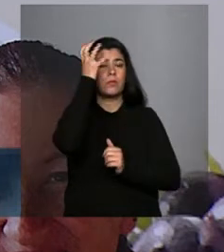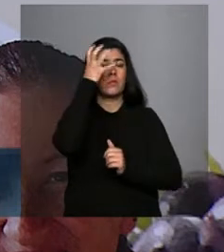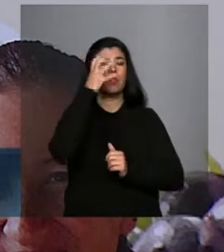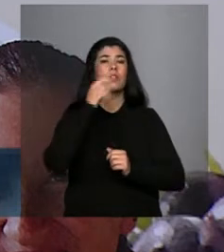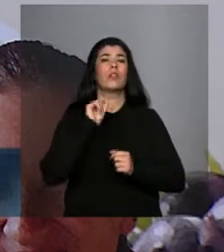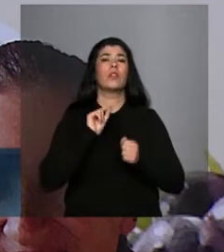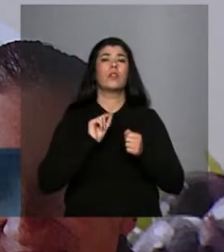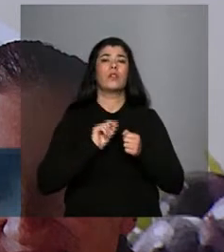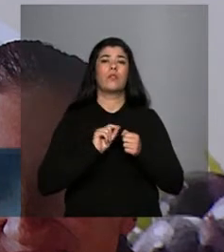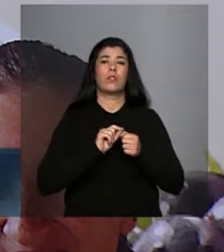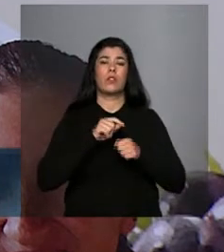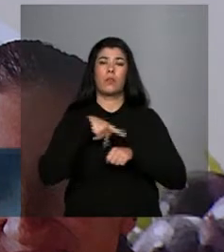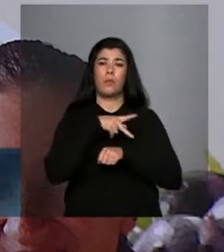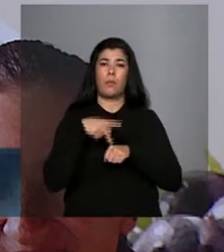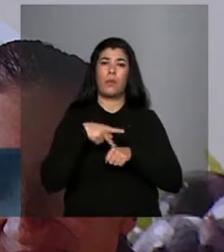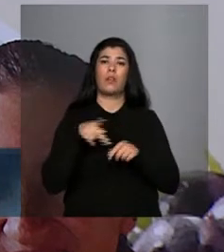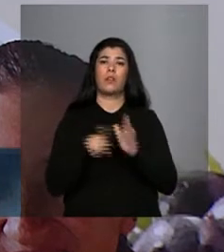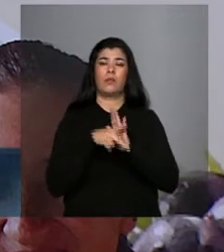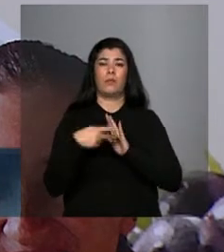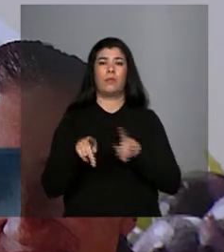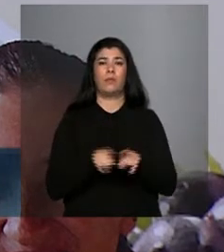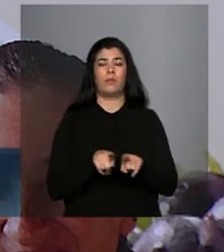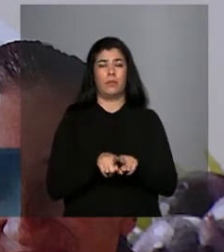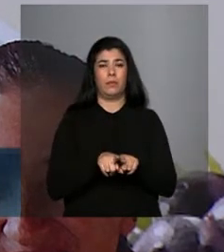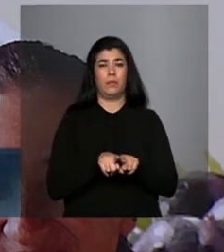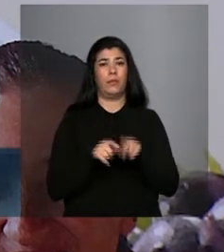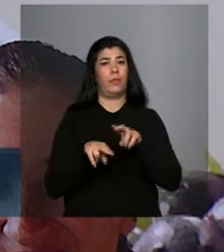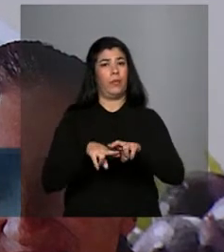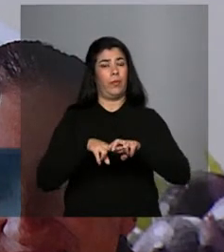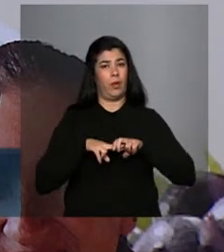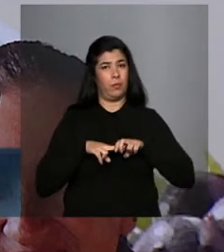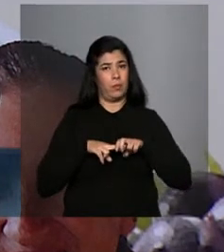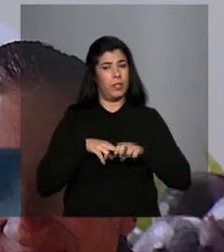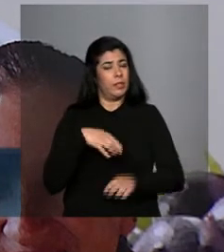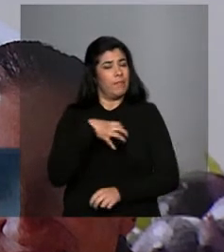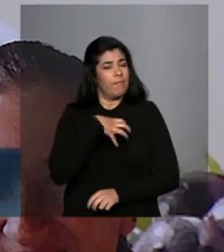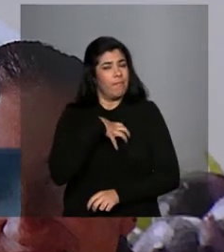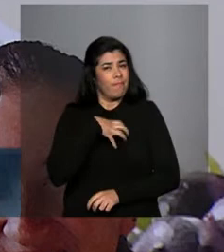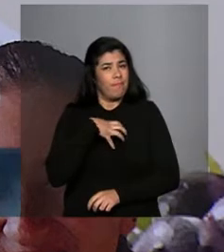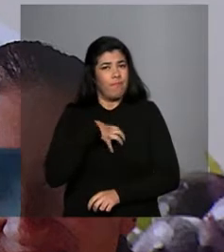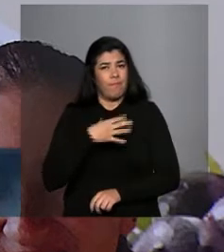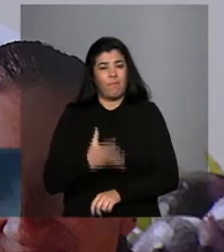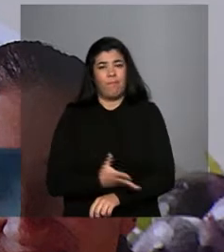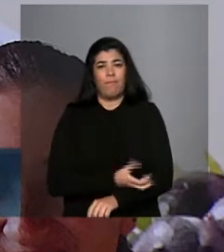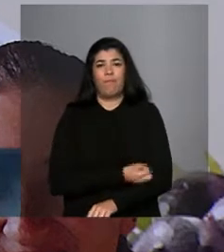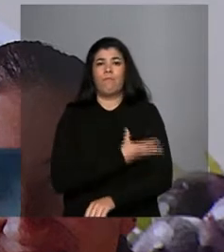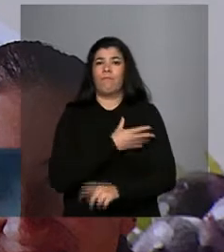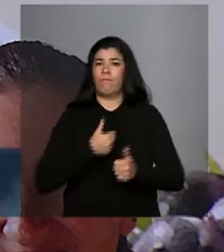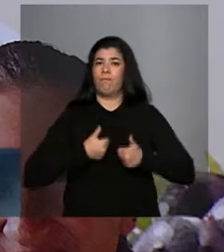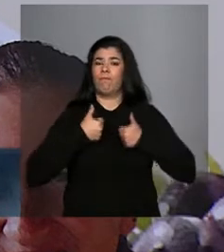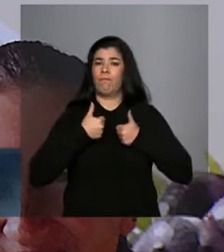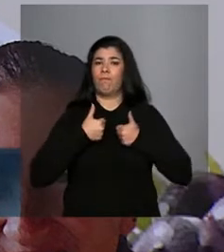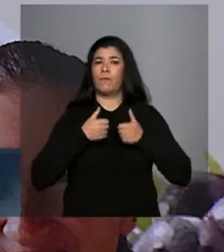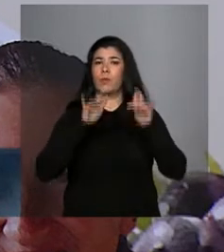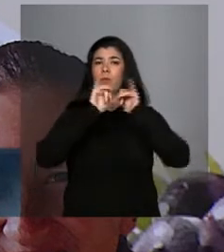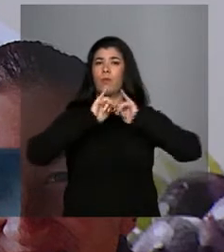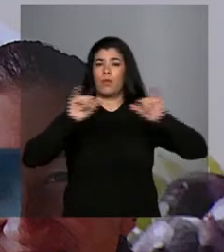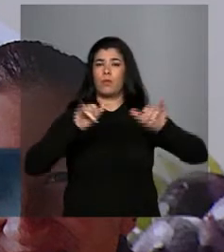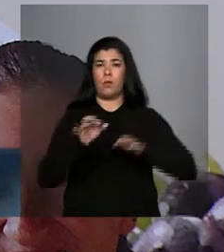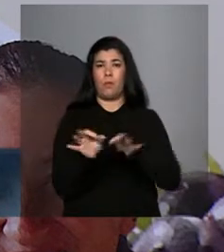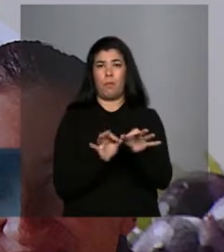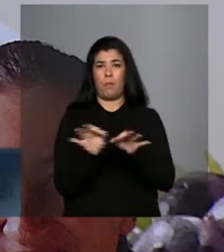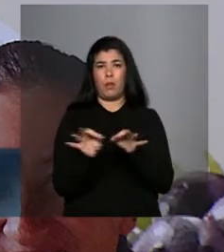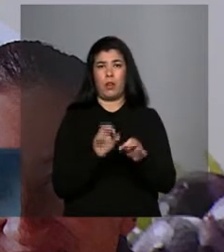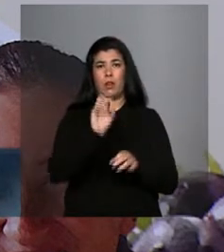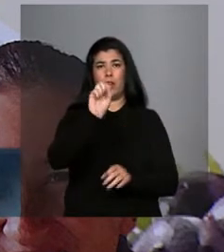nosso país, da nossa nação. Por isso, é com muita satisfação que eu anuncio o Plano Safra